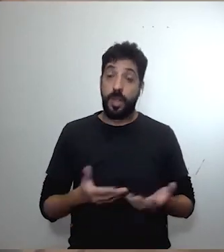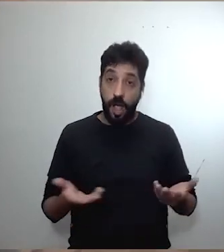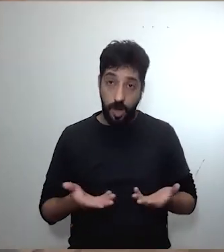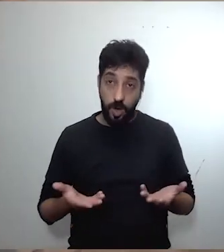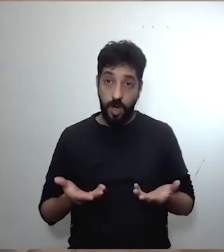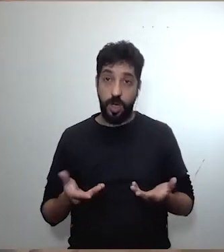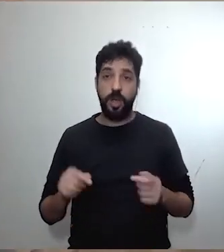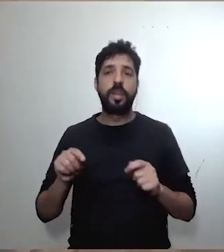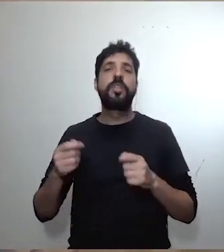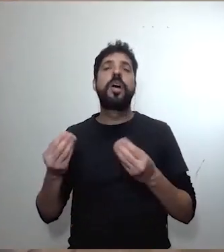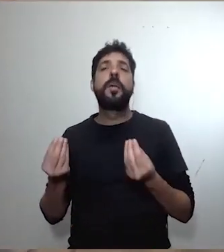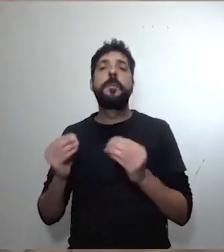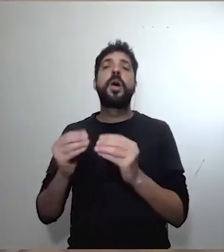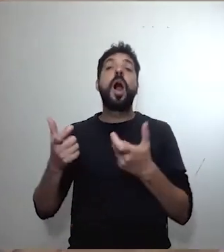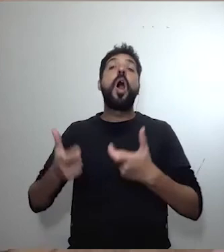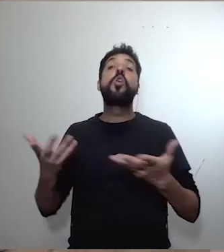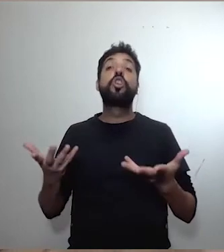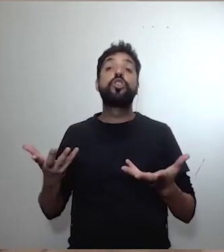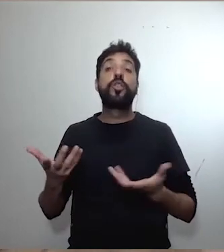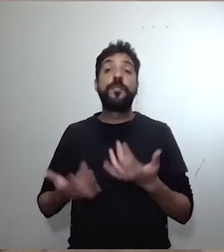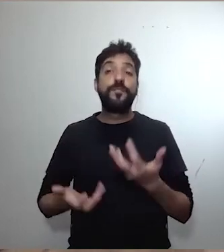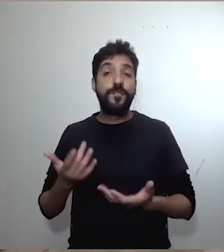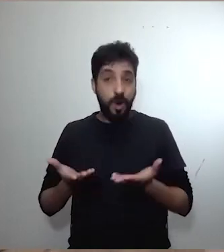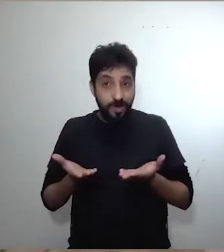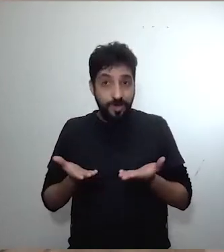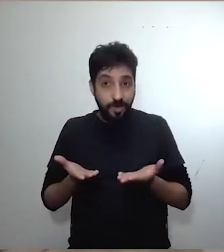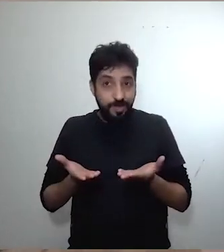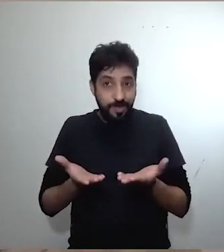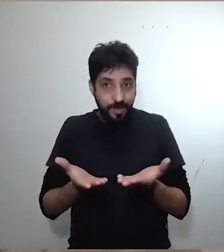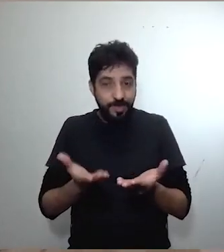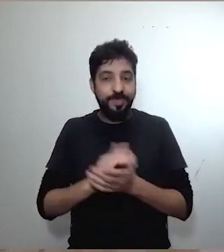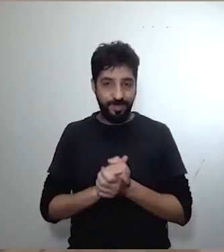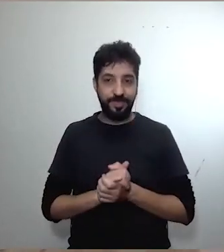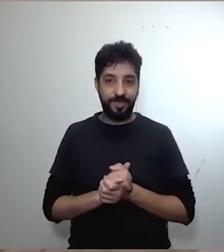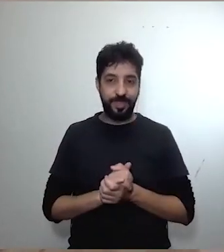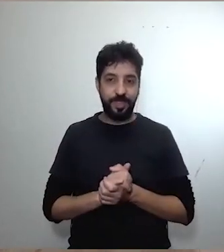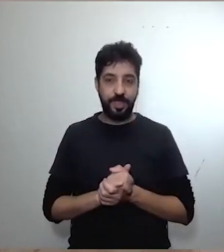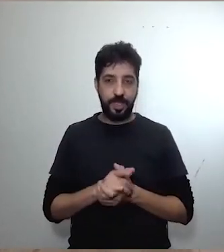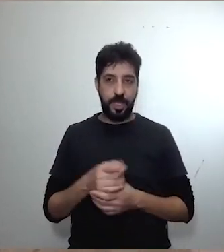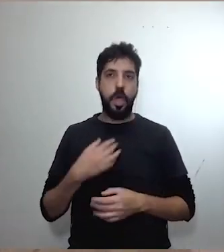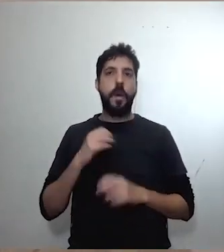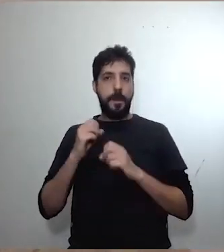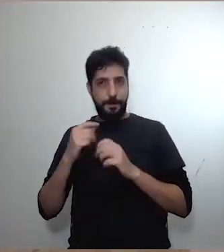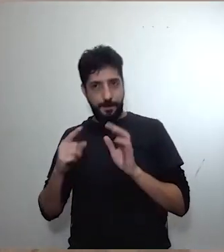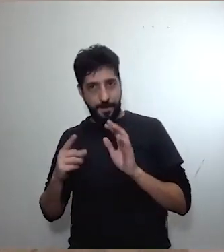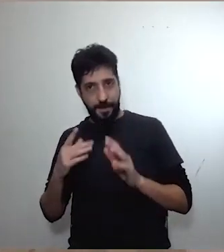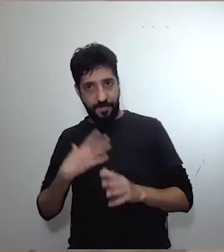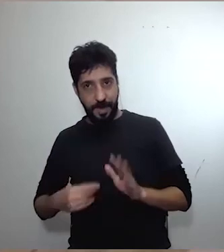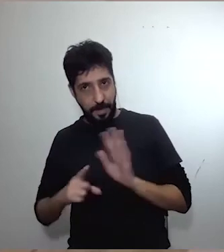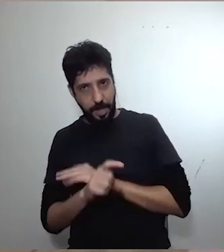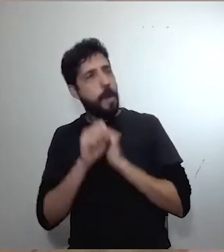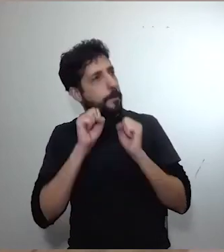Então agora a gente vai colocar isso aqui aonde? Forno. Pra assar, né? Posso colocar um pouco sozinho? Sozinho não,